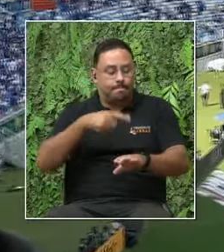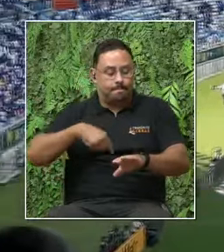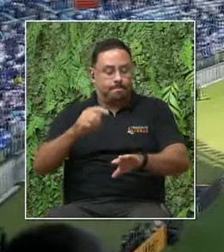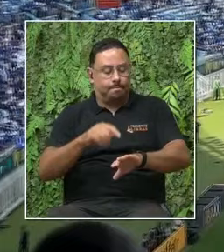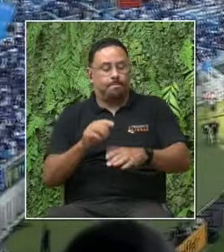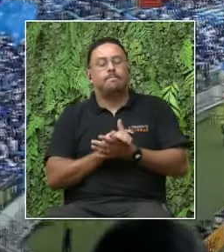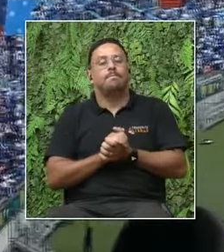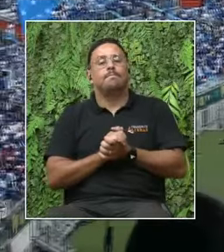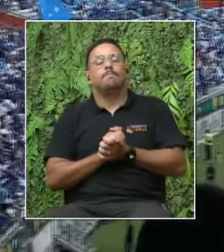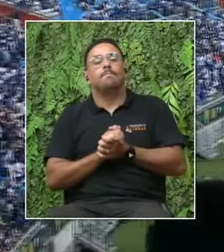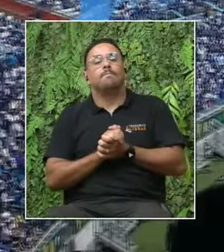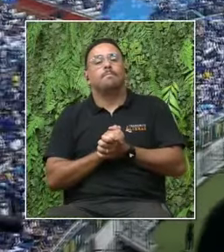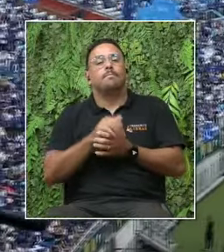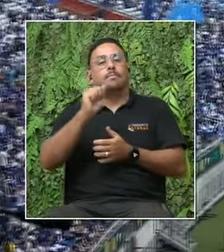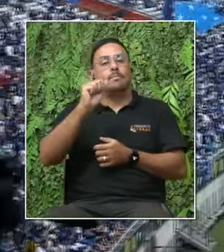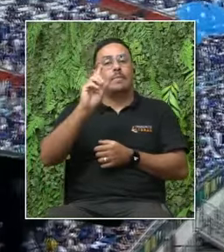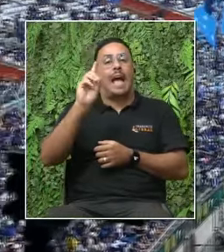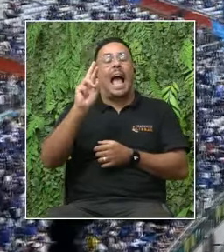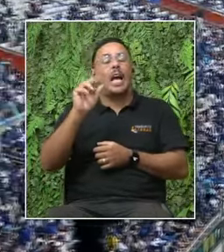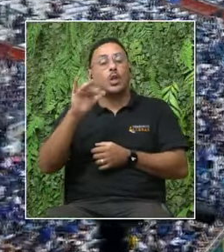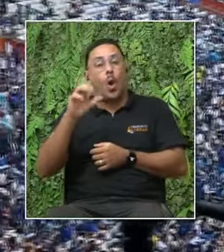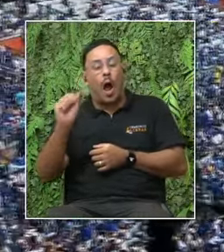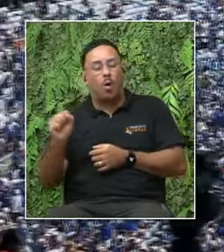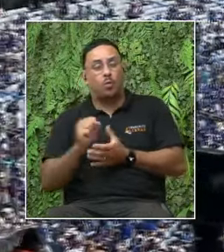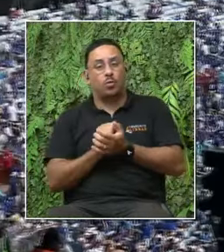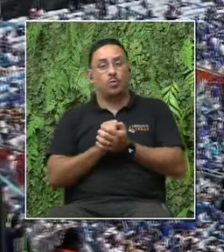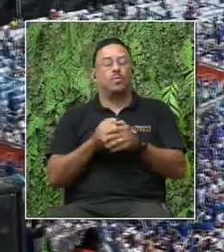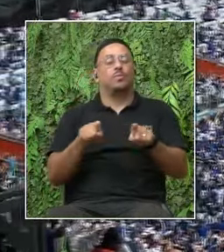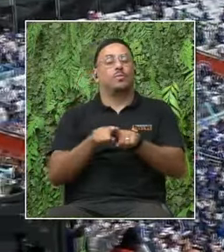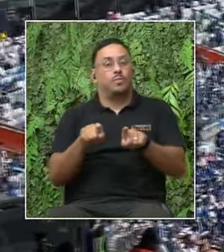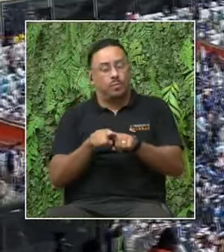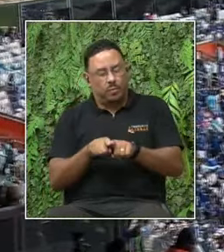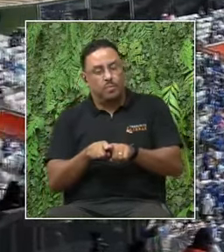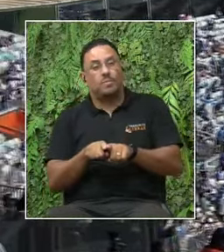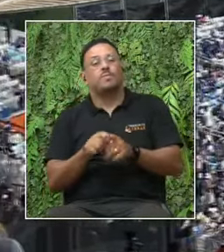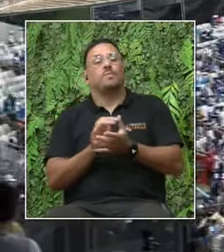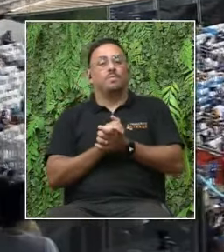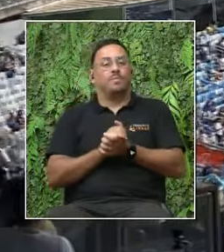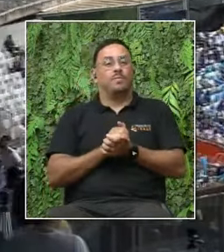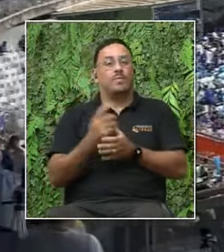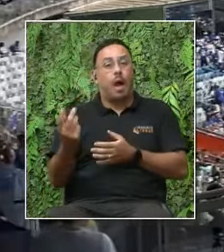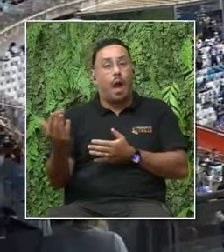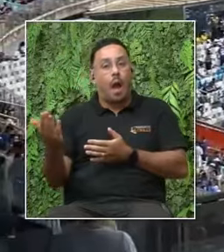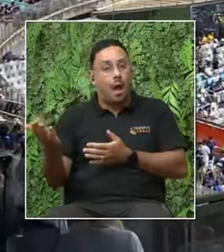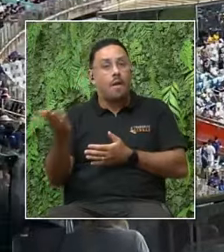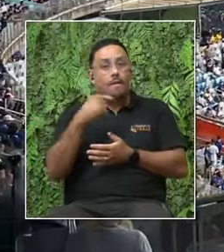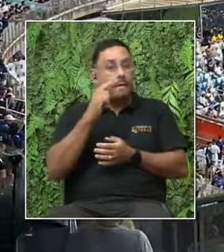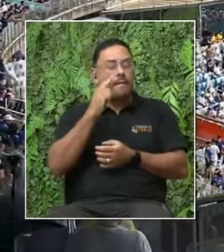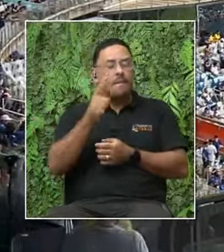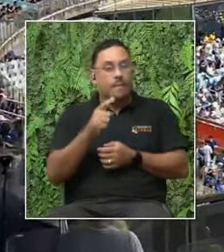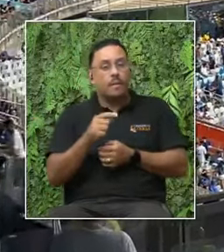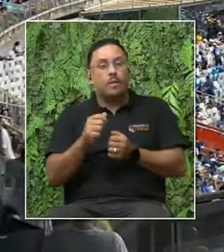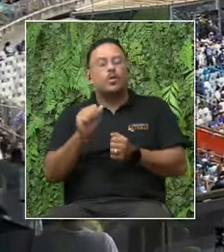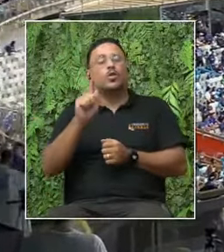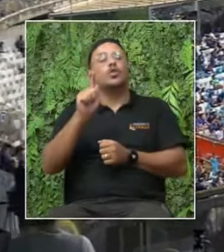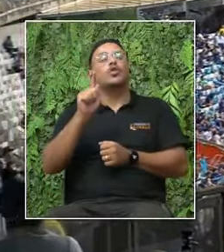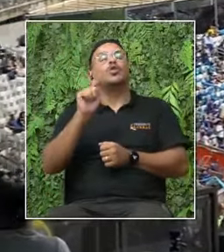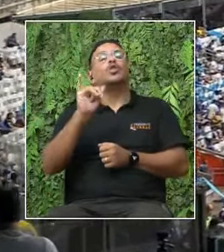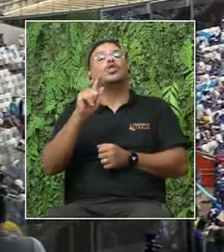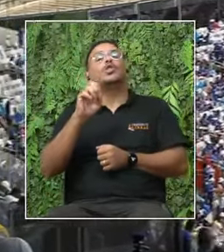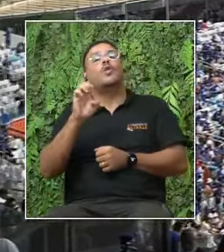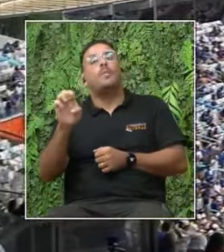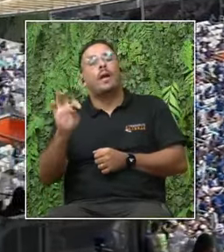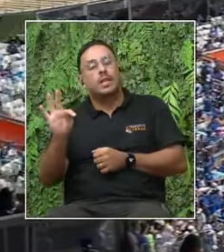e o Adroaldo né nosso querido Adroaldo Leal que tá aí também você vem também com o Gilbert Campos com Leandro